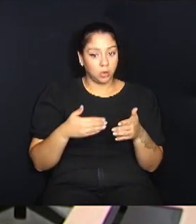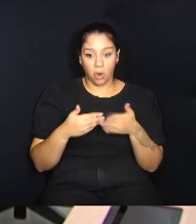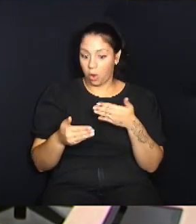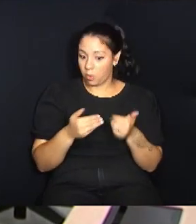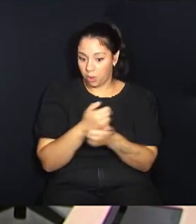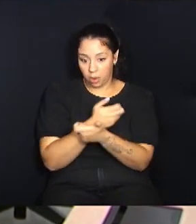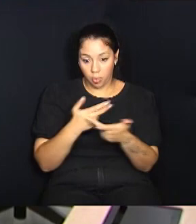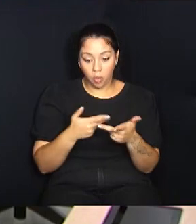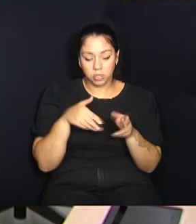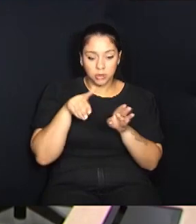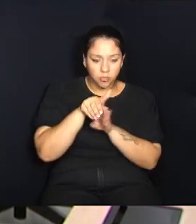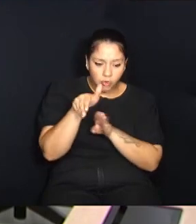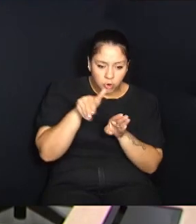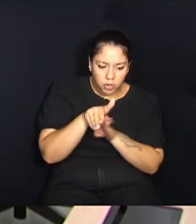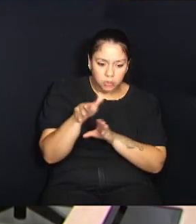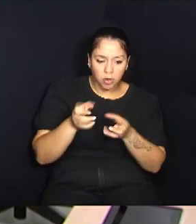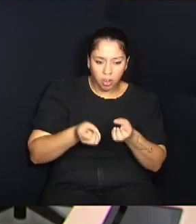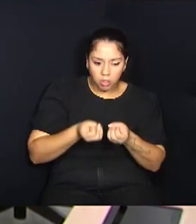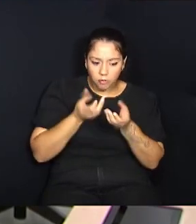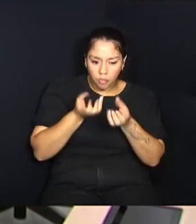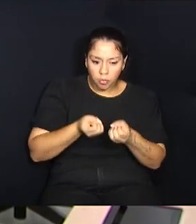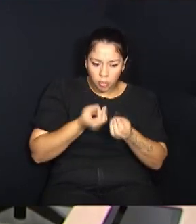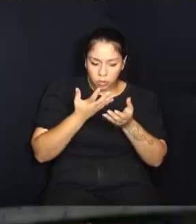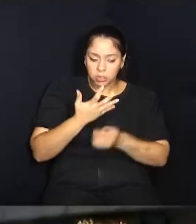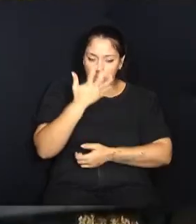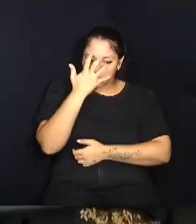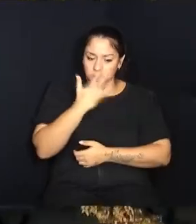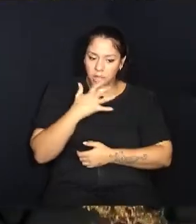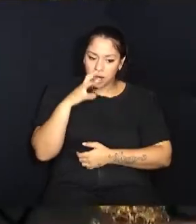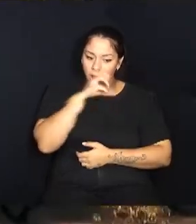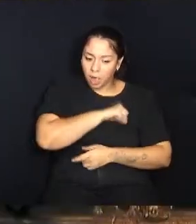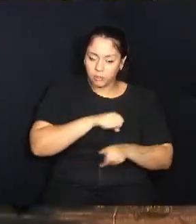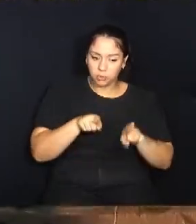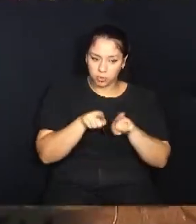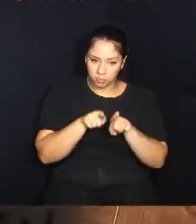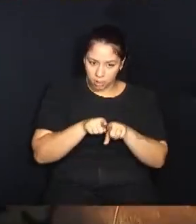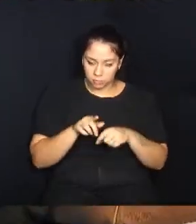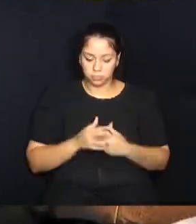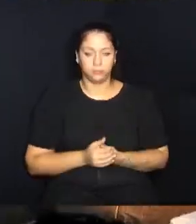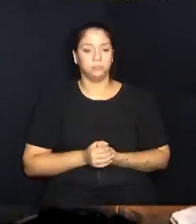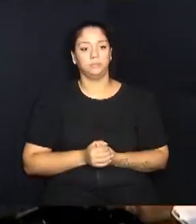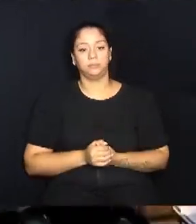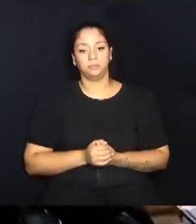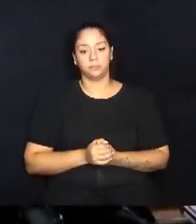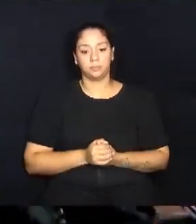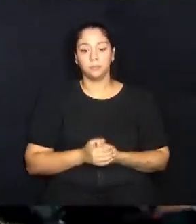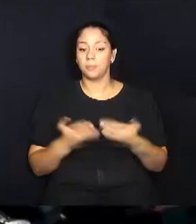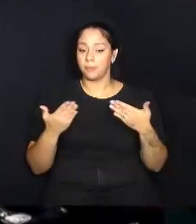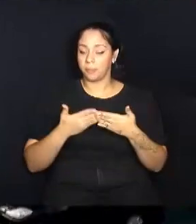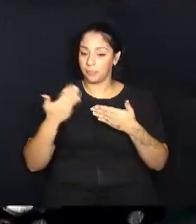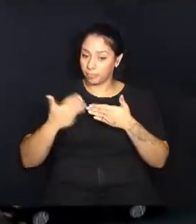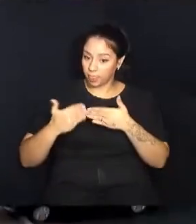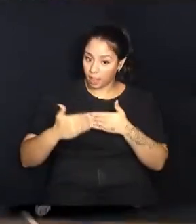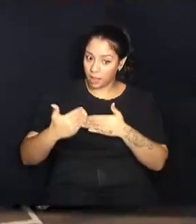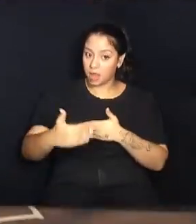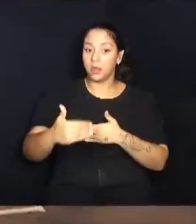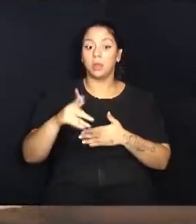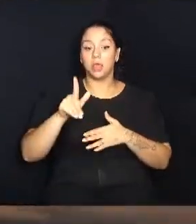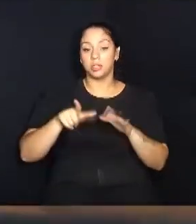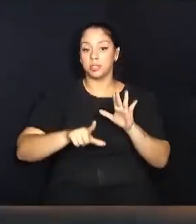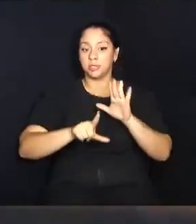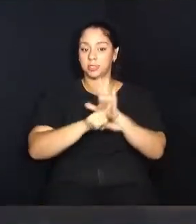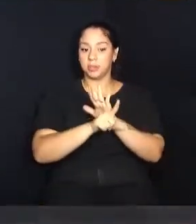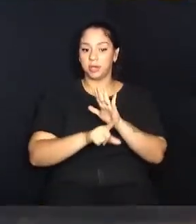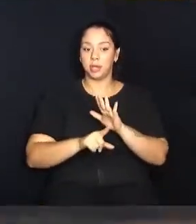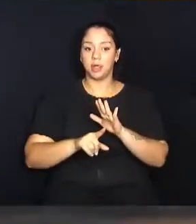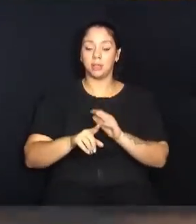de informação e de forma célere, de forma rápida. O PLO segue em tramitação para se tornar uma lei municipal.